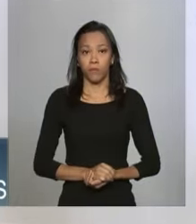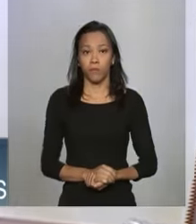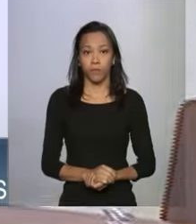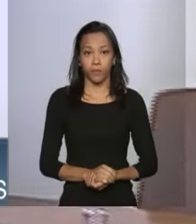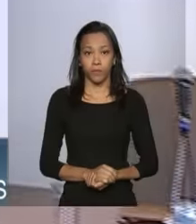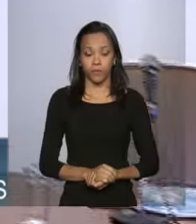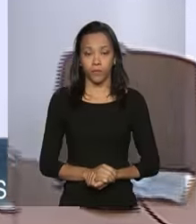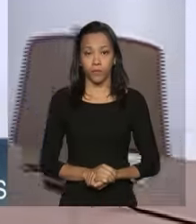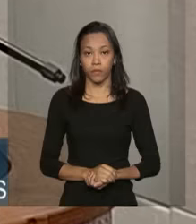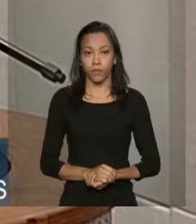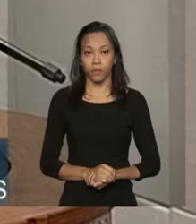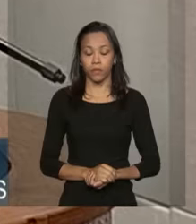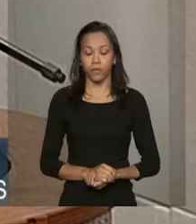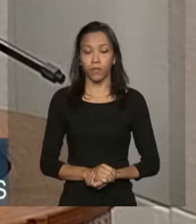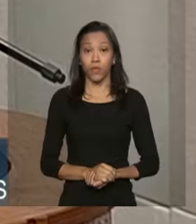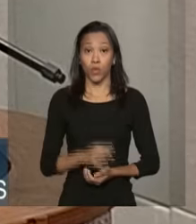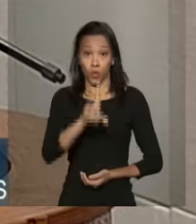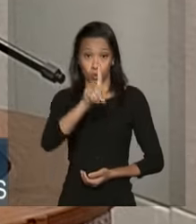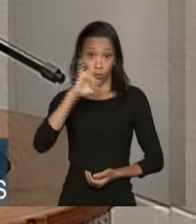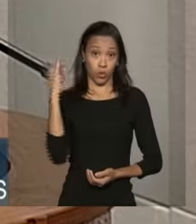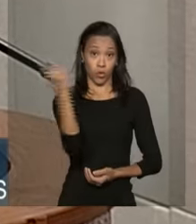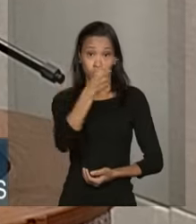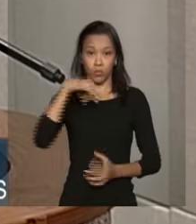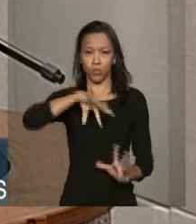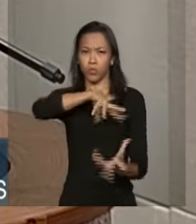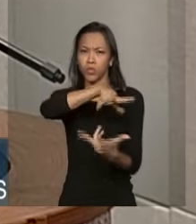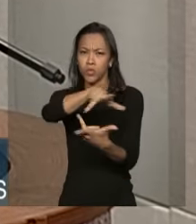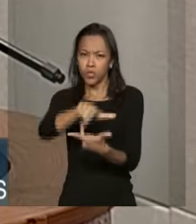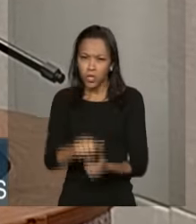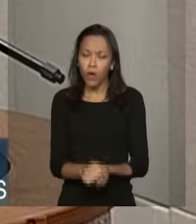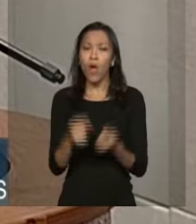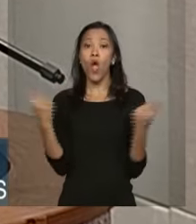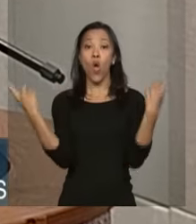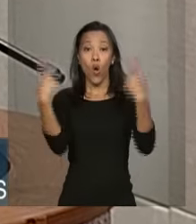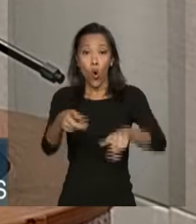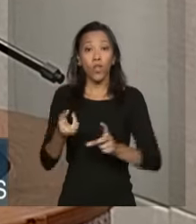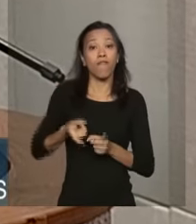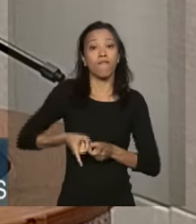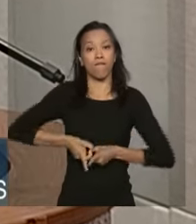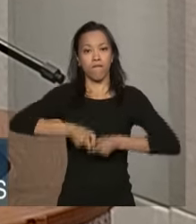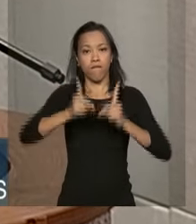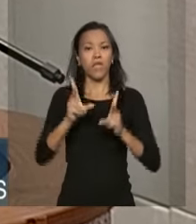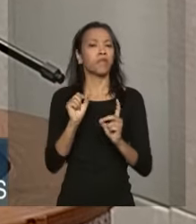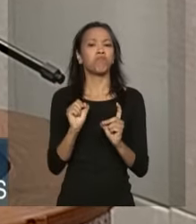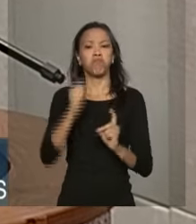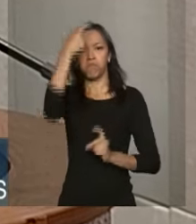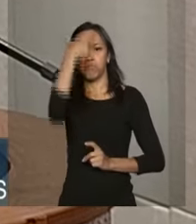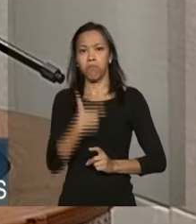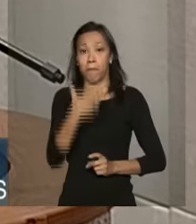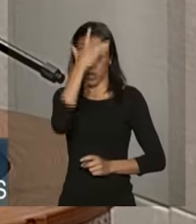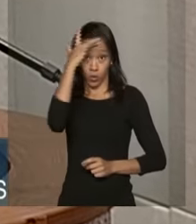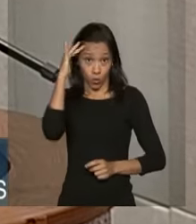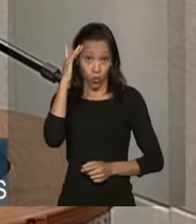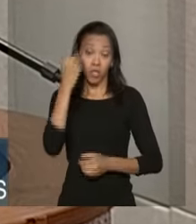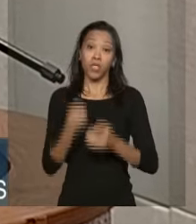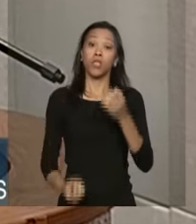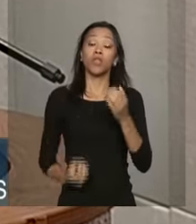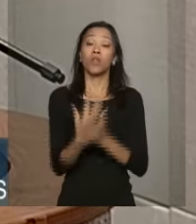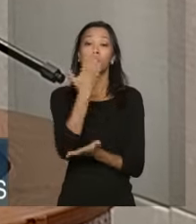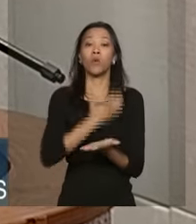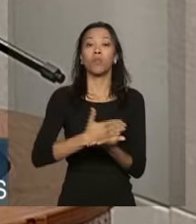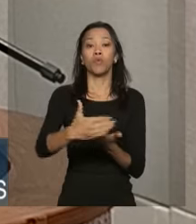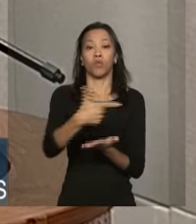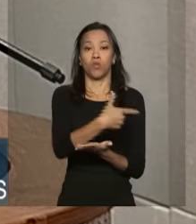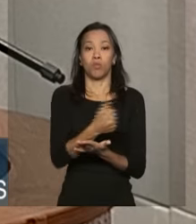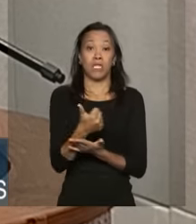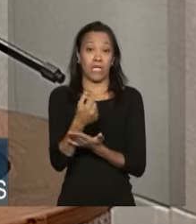Vasconcelos o dia mundial de enfrentamento ao tráfico de pessoas instituído em 2013 pela assembleia